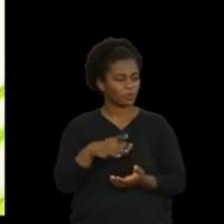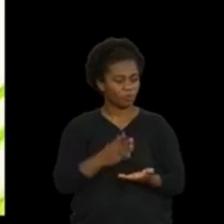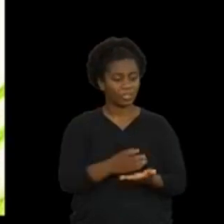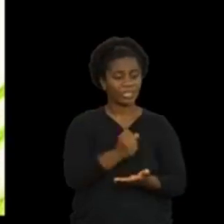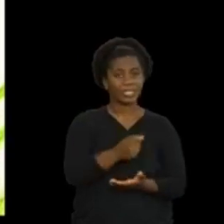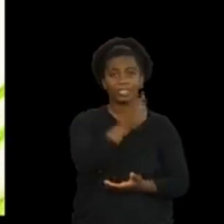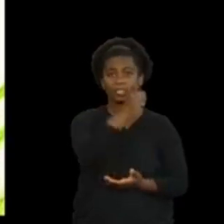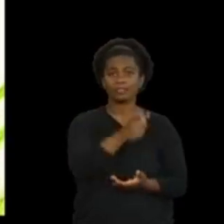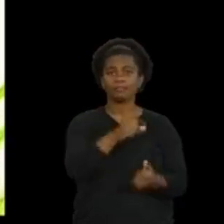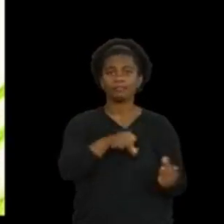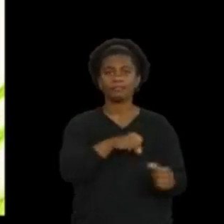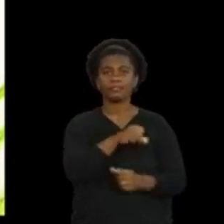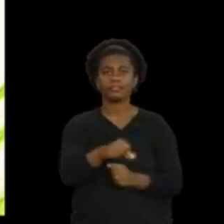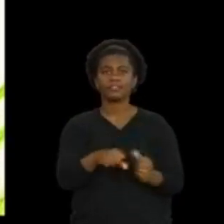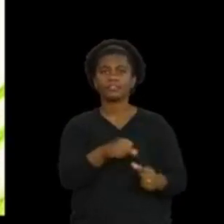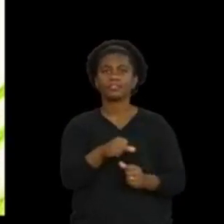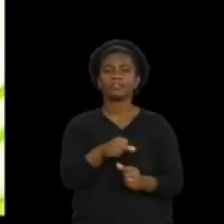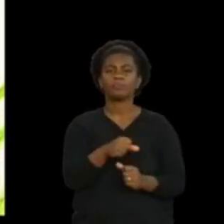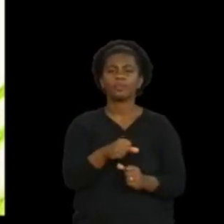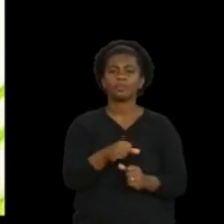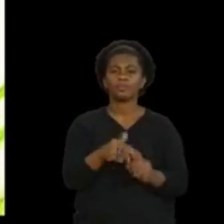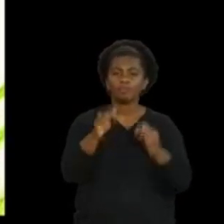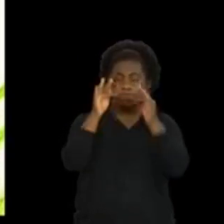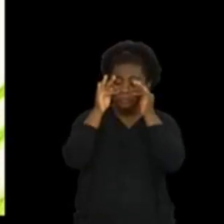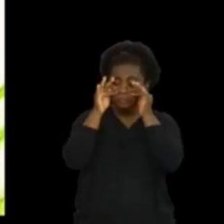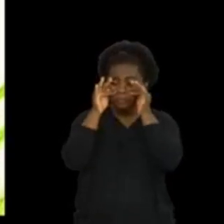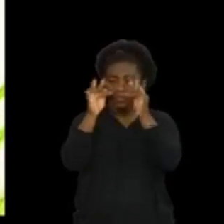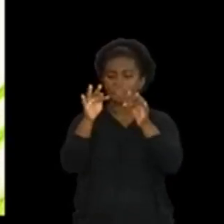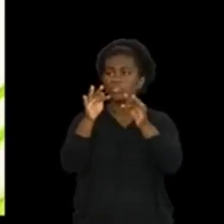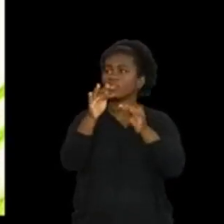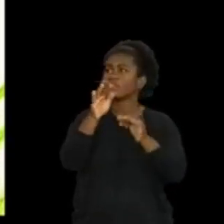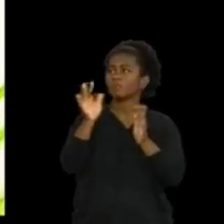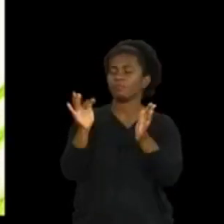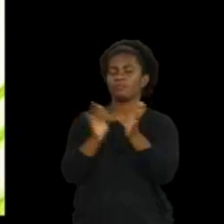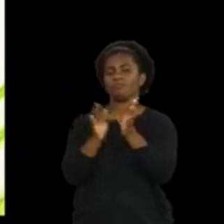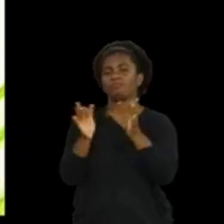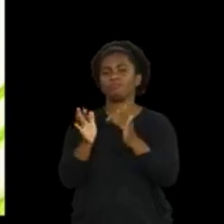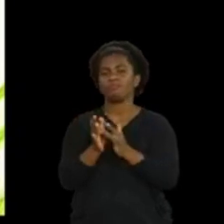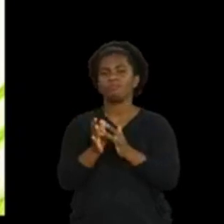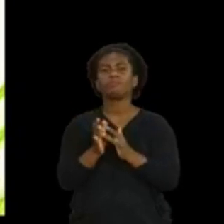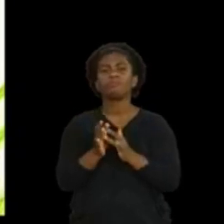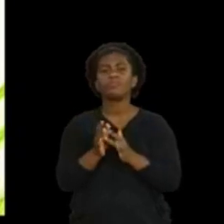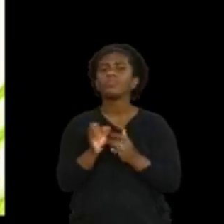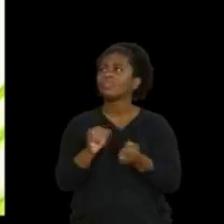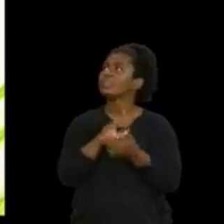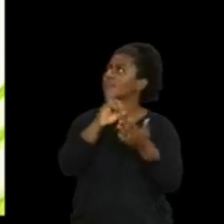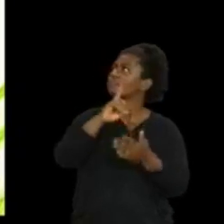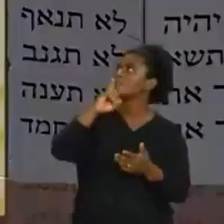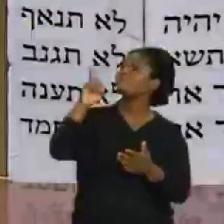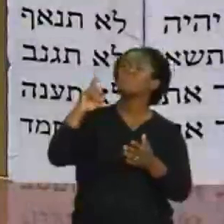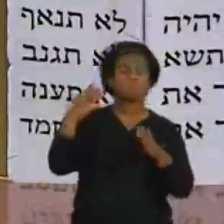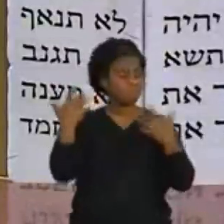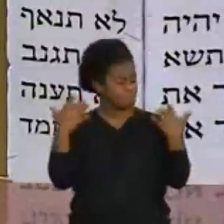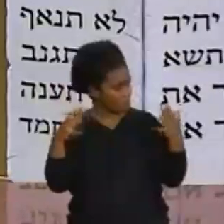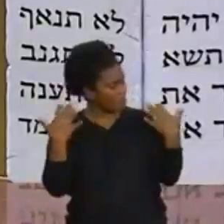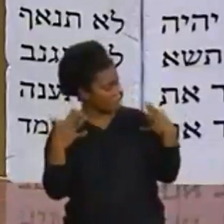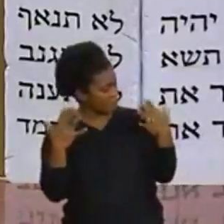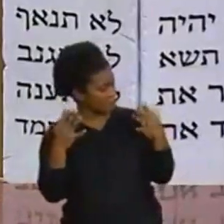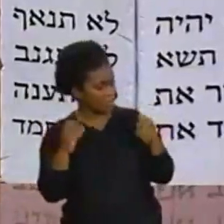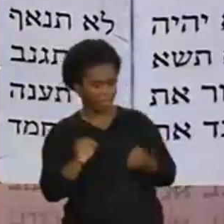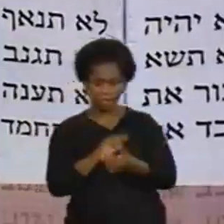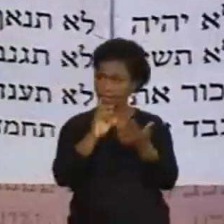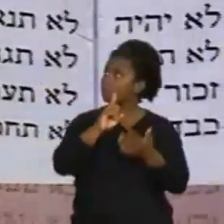hoje está aí para testemunhar Jesus. Eu queria, graças a Deus, né? Graças a